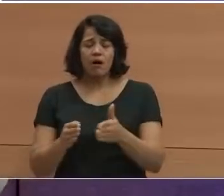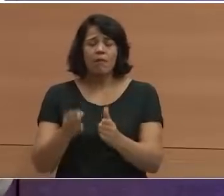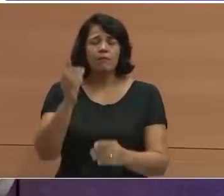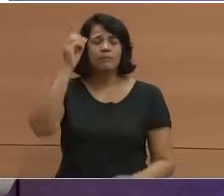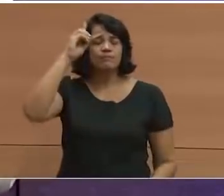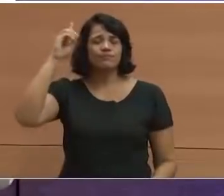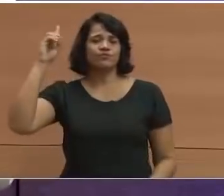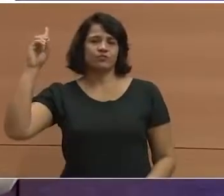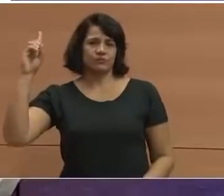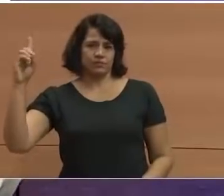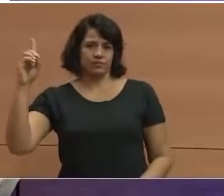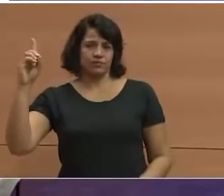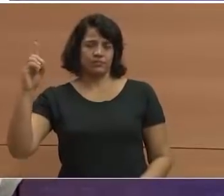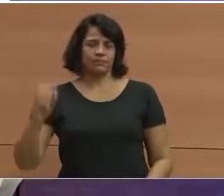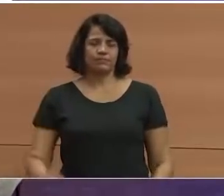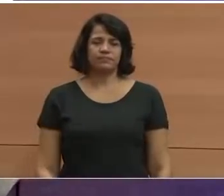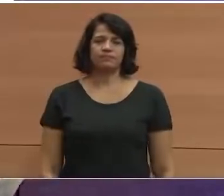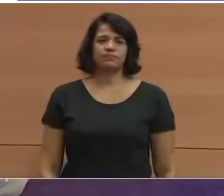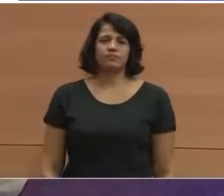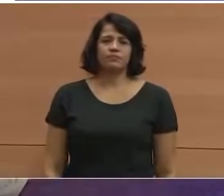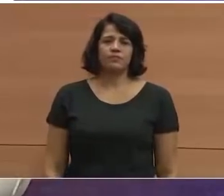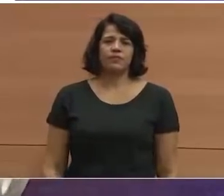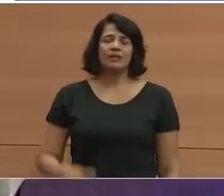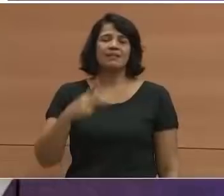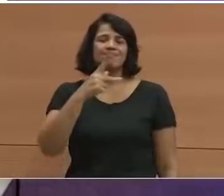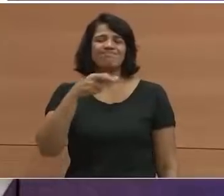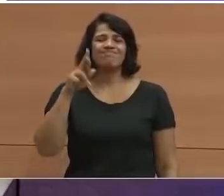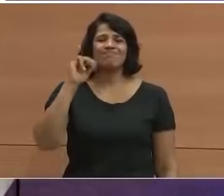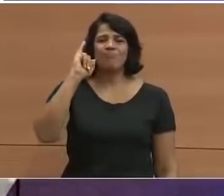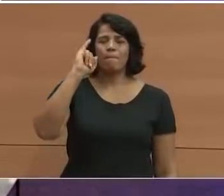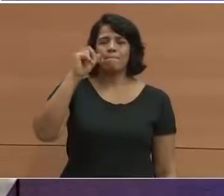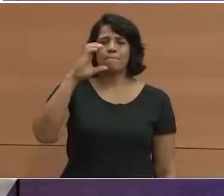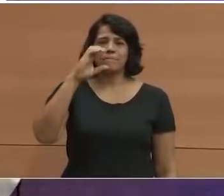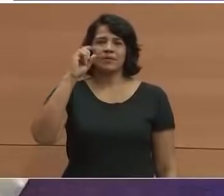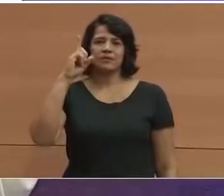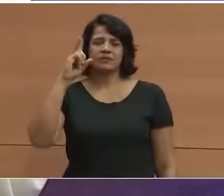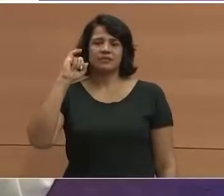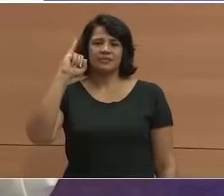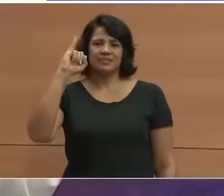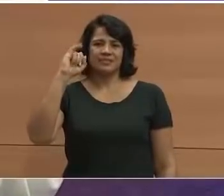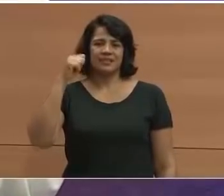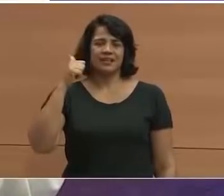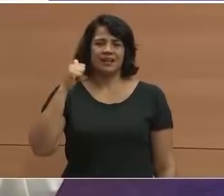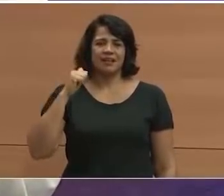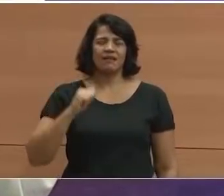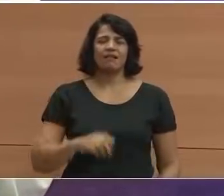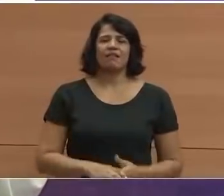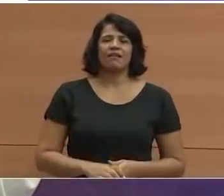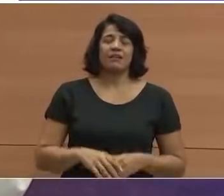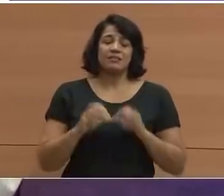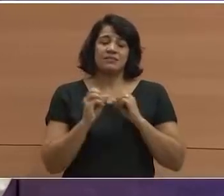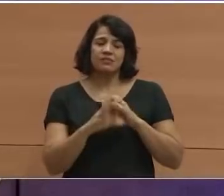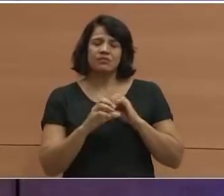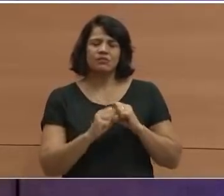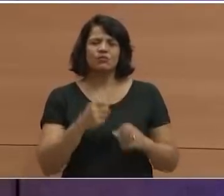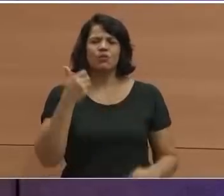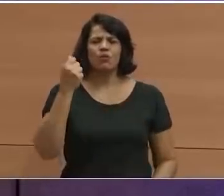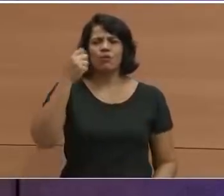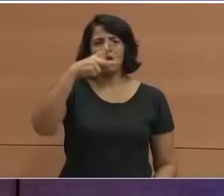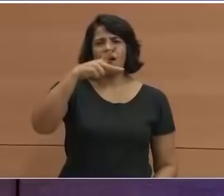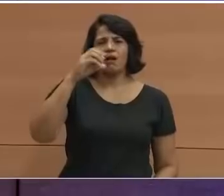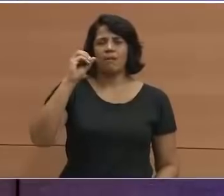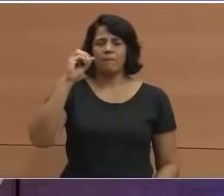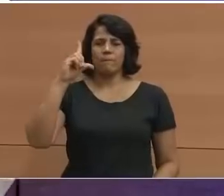falta, no conhecimento exato a Apolo. Querendo ele percorrer a